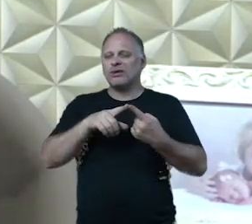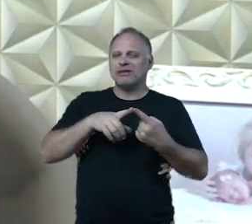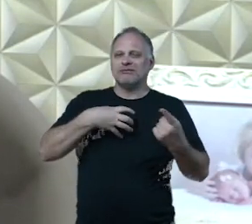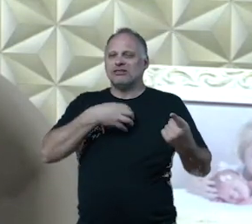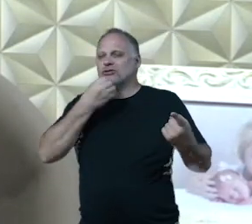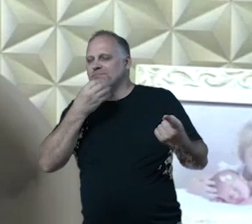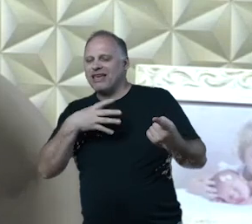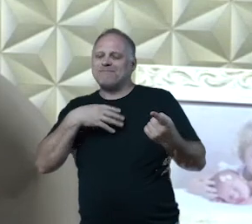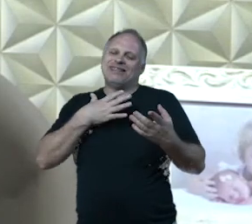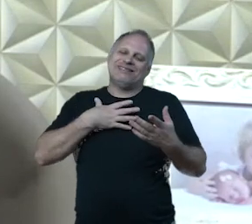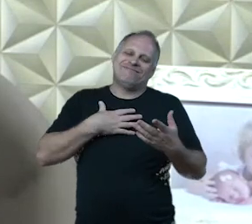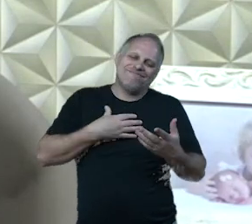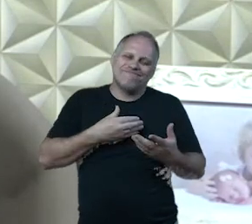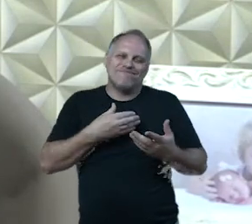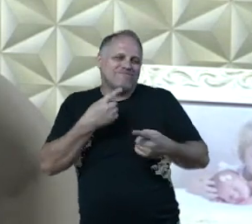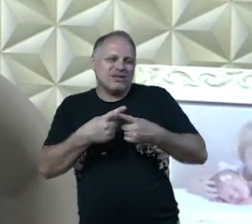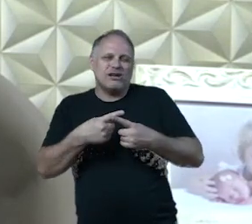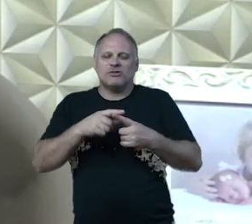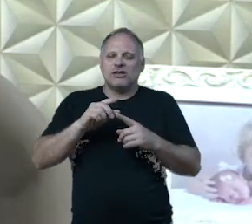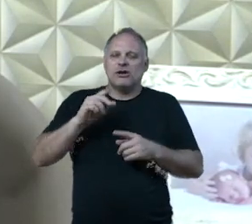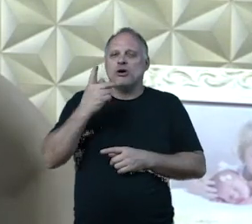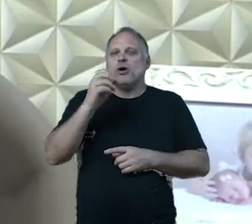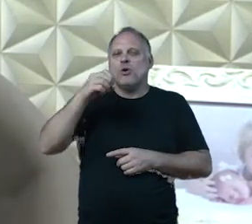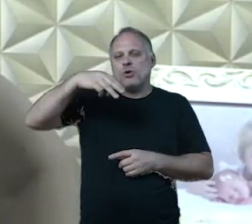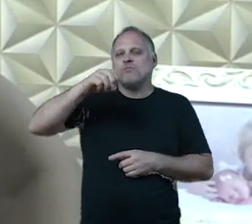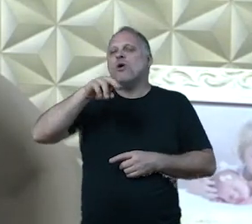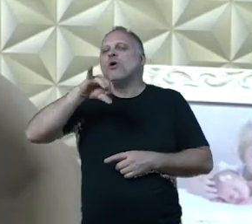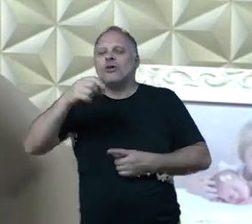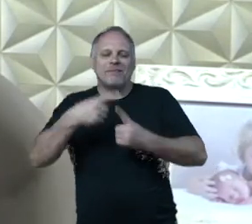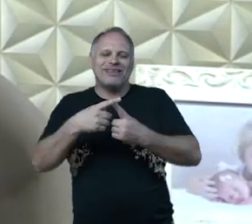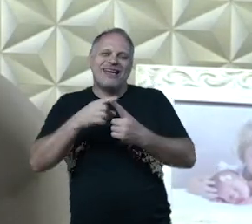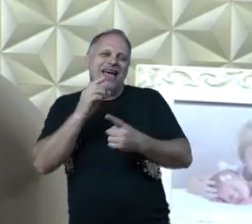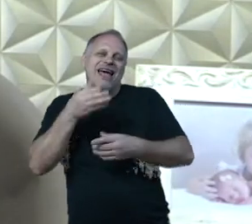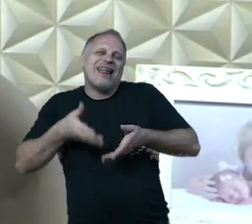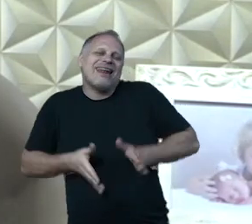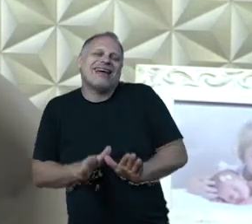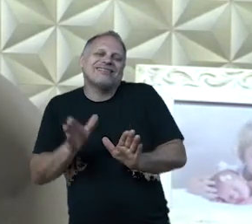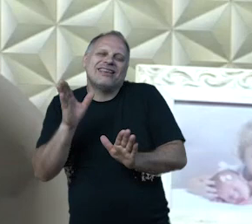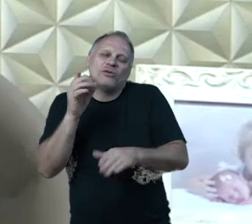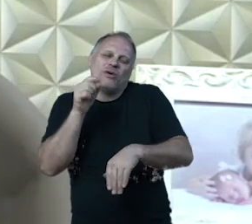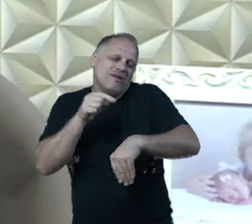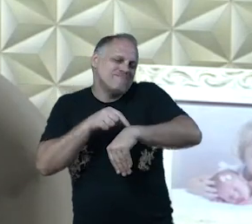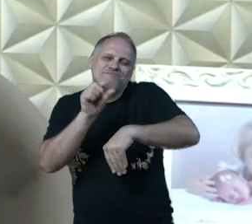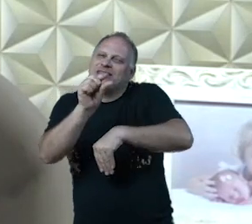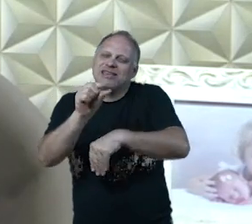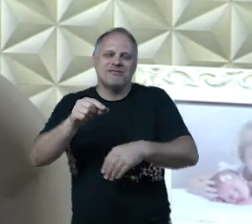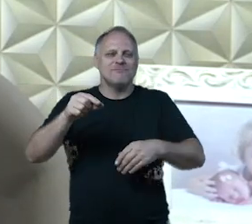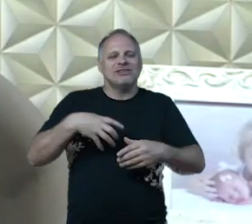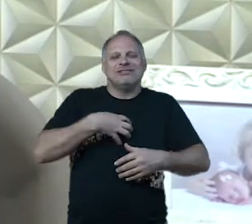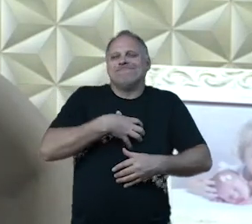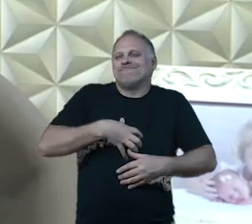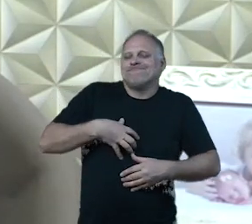é um momento mais delicado também, de muitos hormônios, de muitas inseguranças. Então, eu acho que